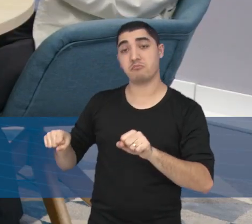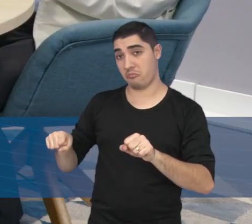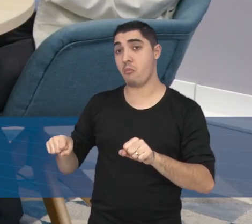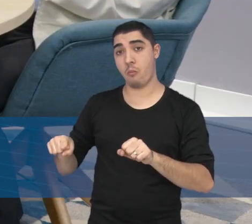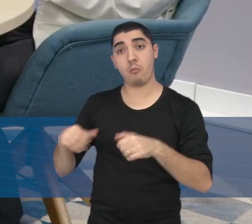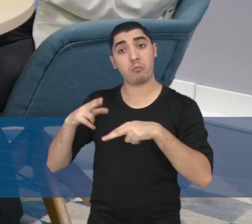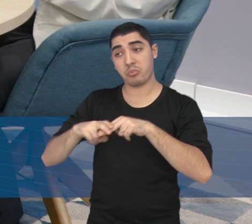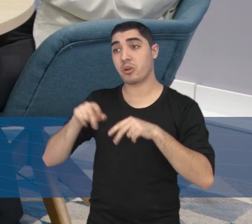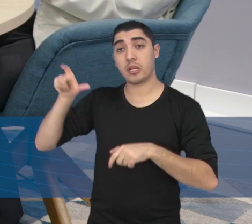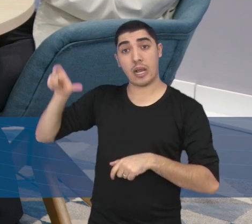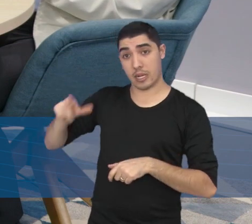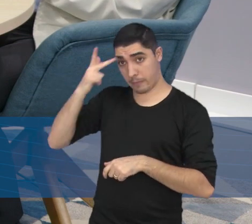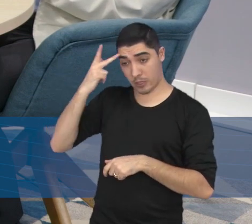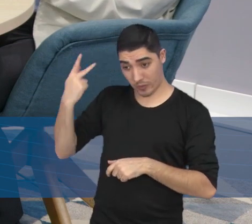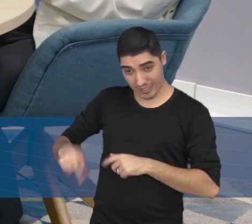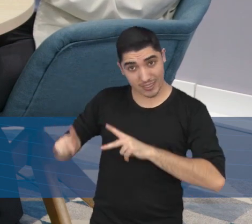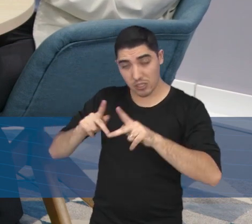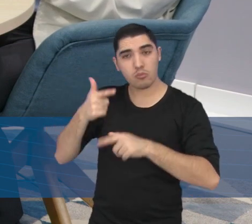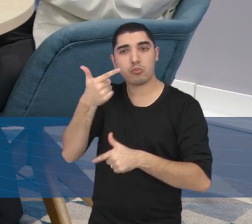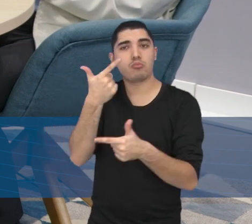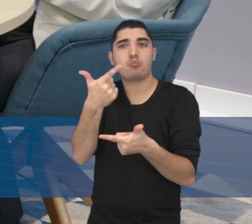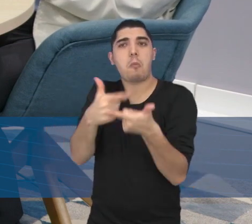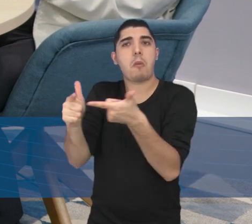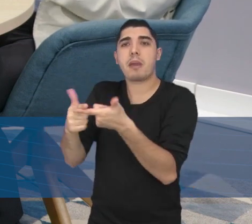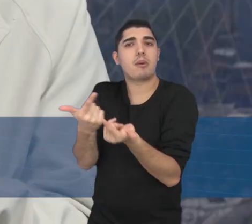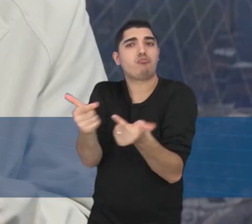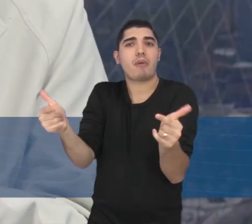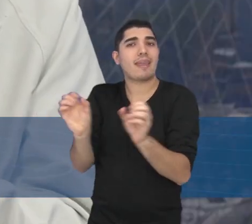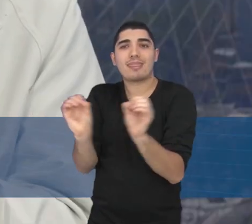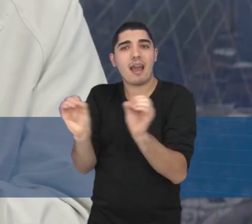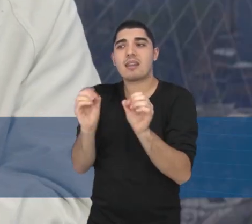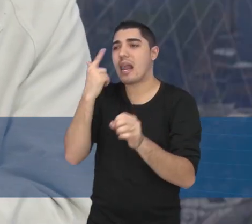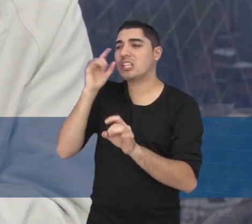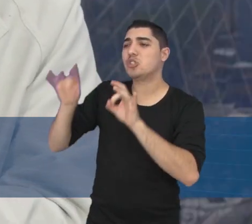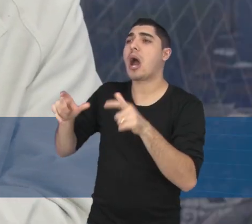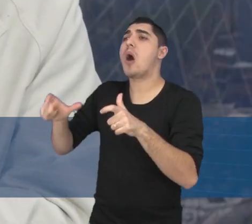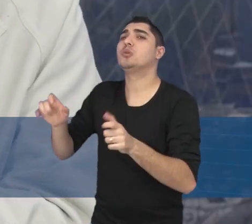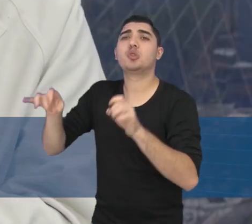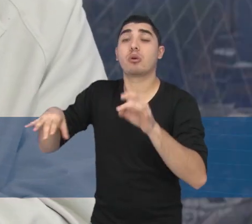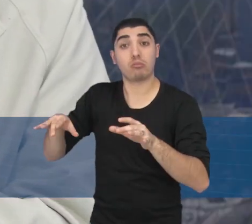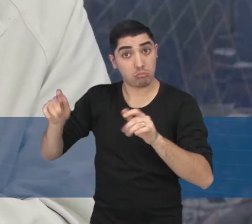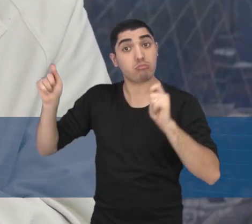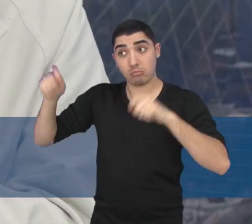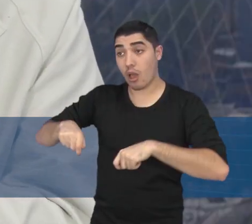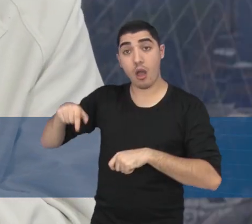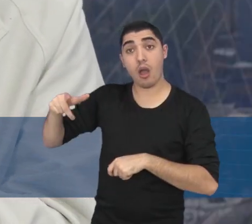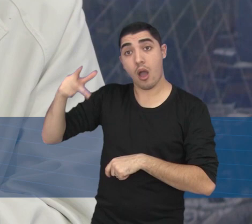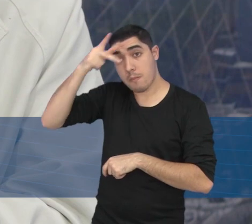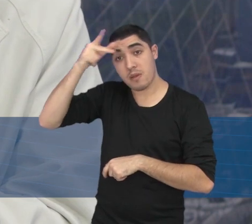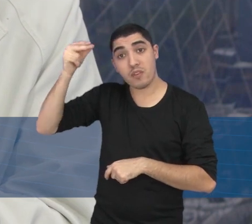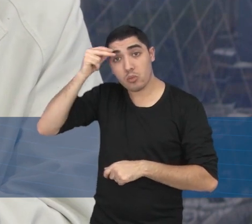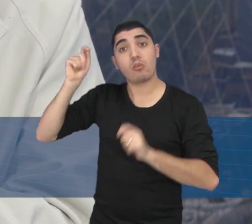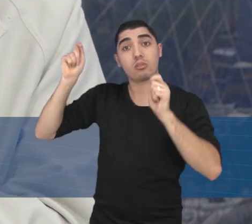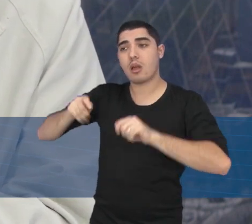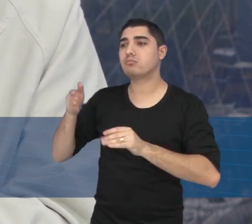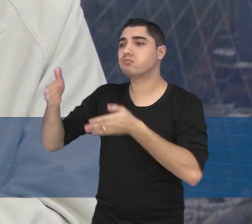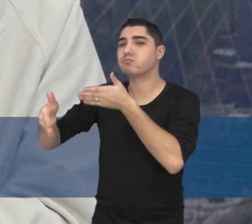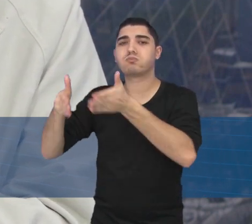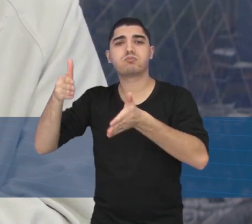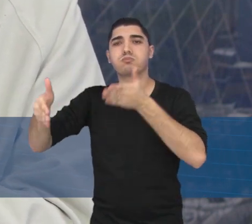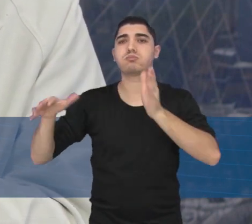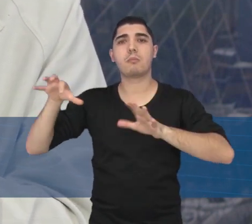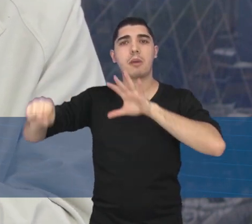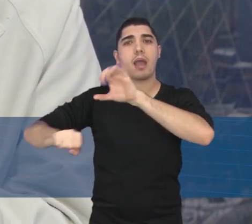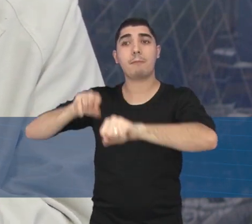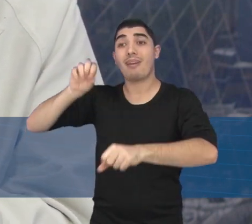de descartar adequadamente, né? Não tem recurso. Temos a prefeitura entrega esse